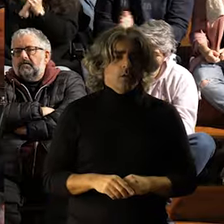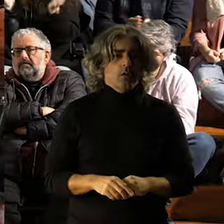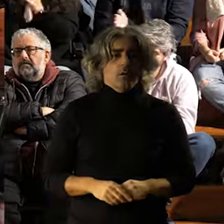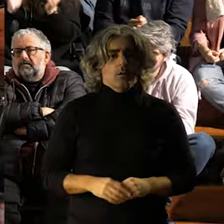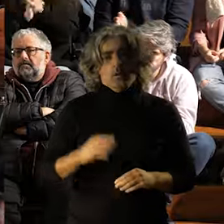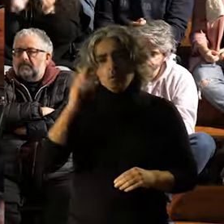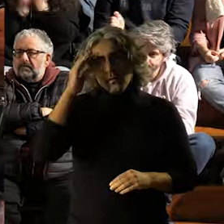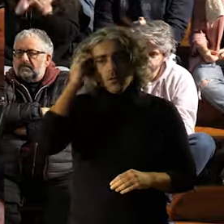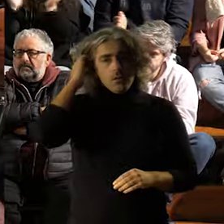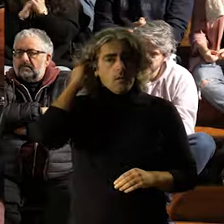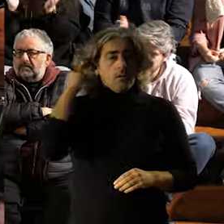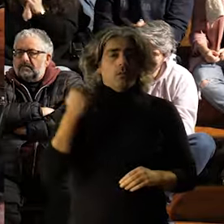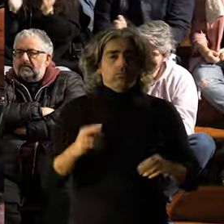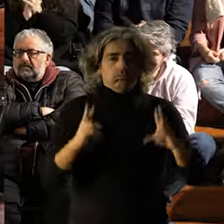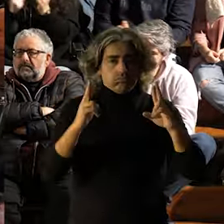Passemos